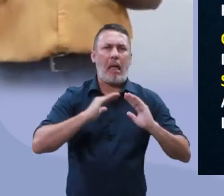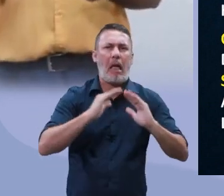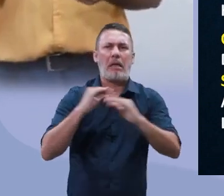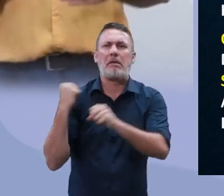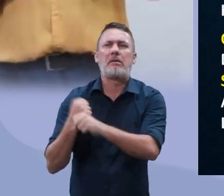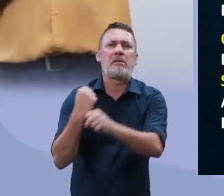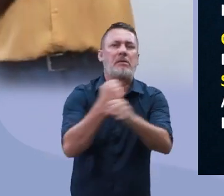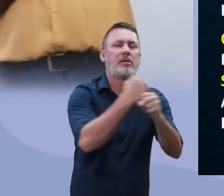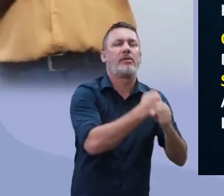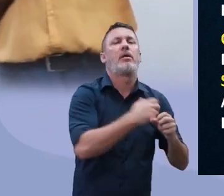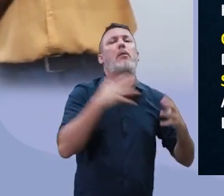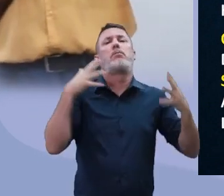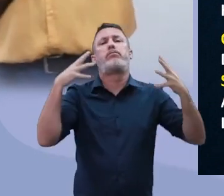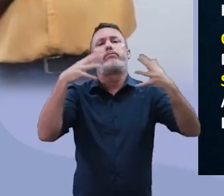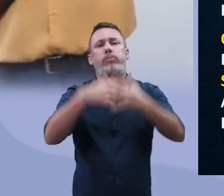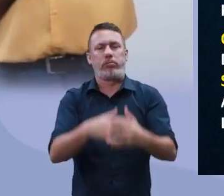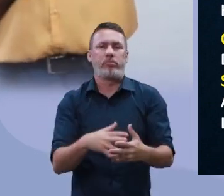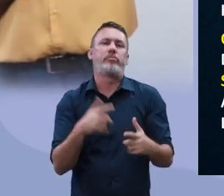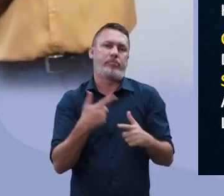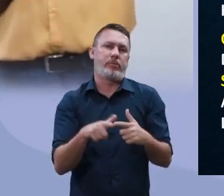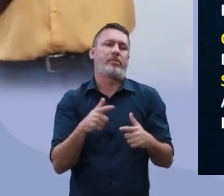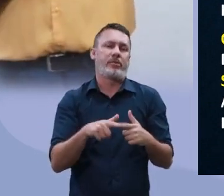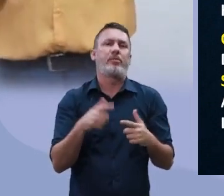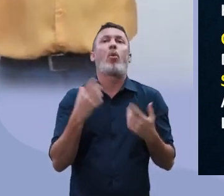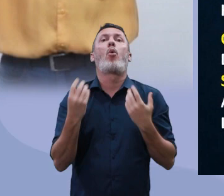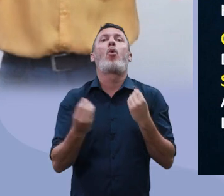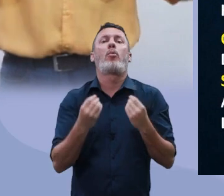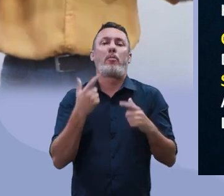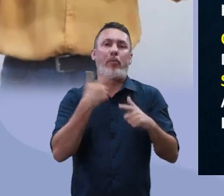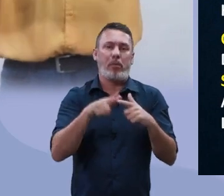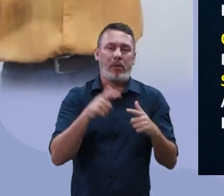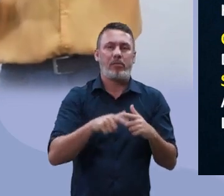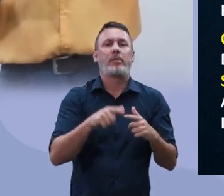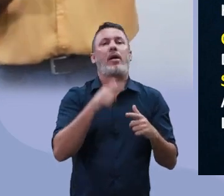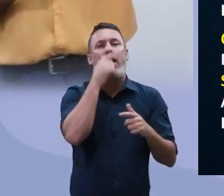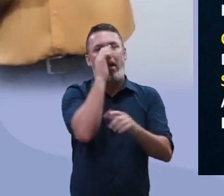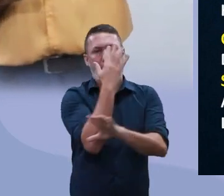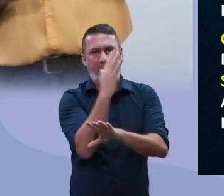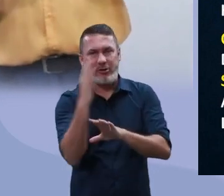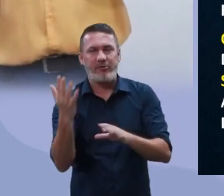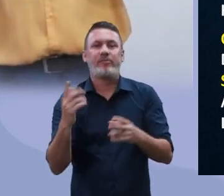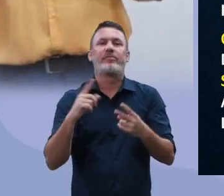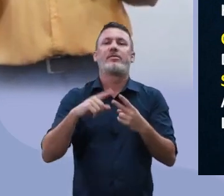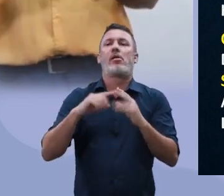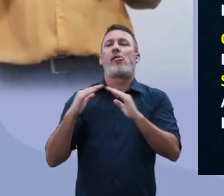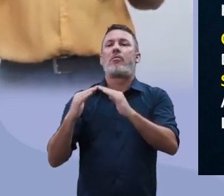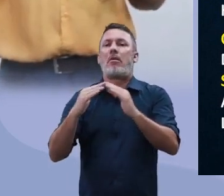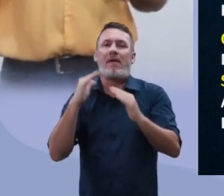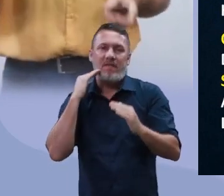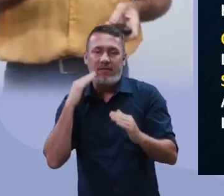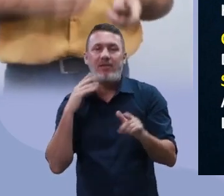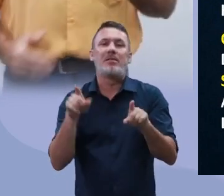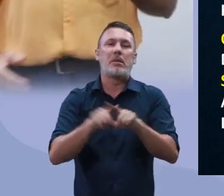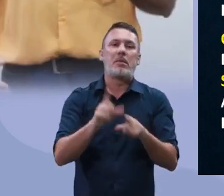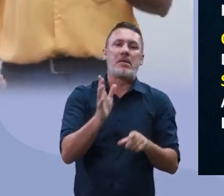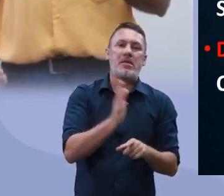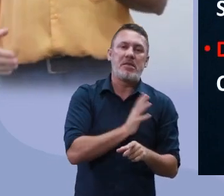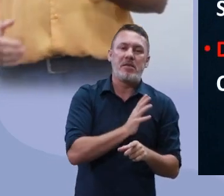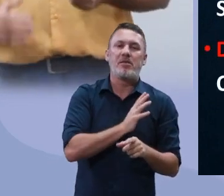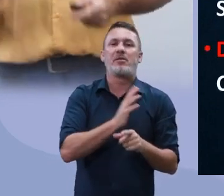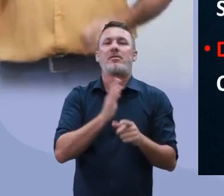havia dito no começo, esses transtornos se dão de forma ambiental, de forma estrutural e também de forma